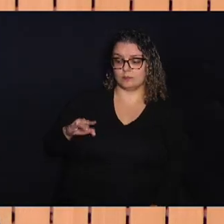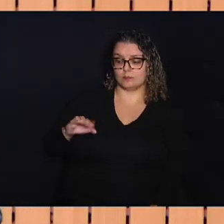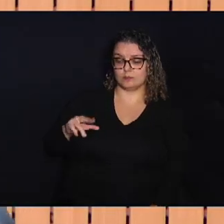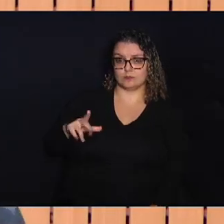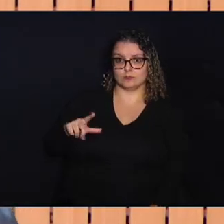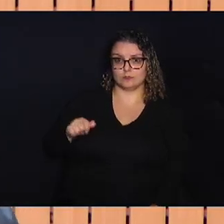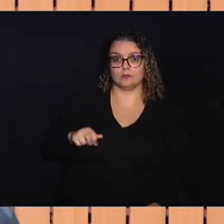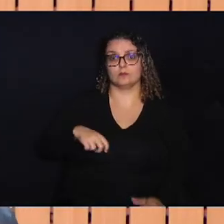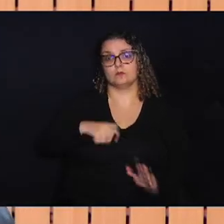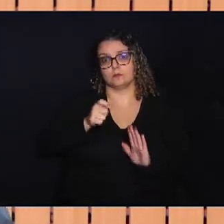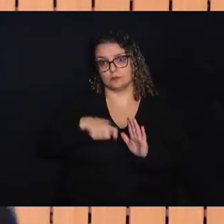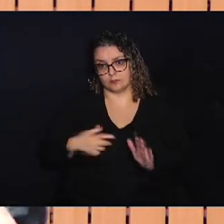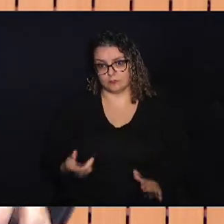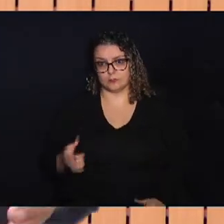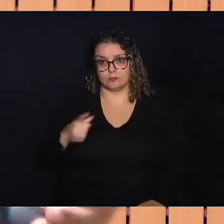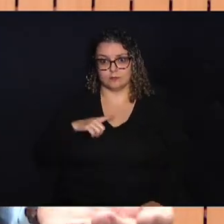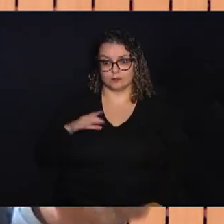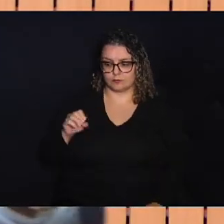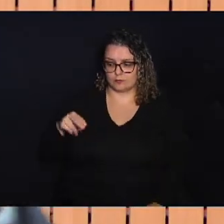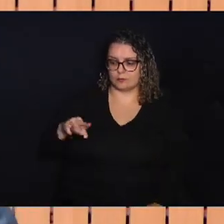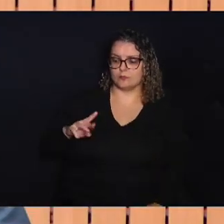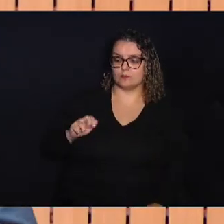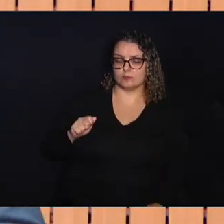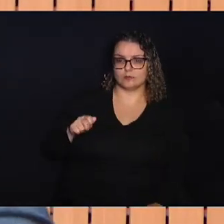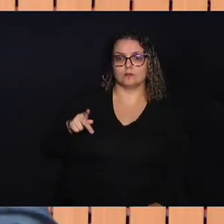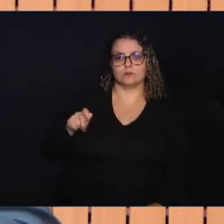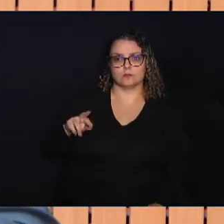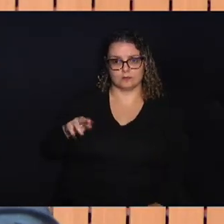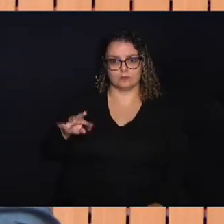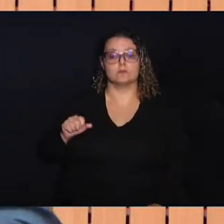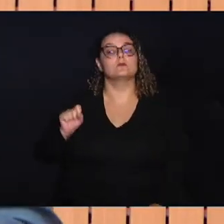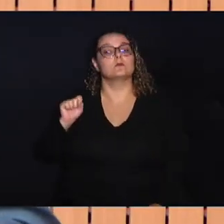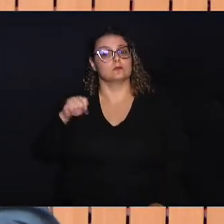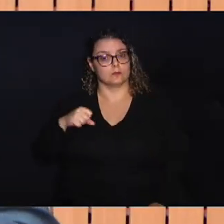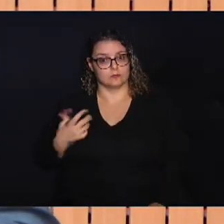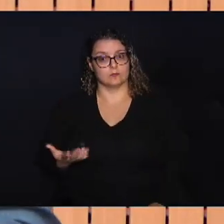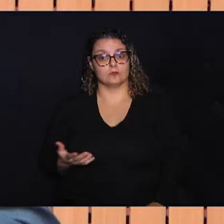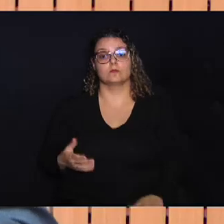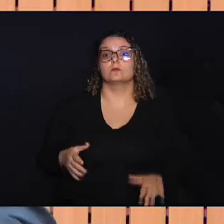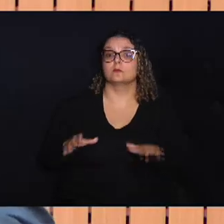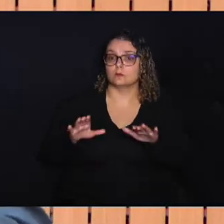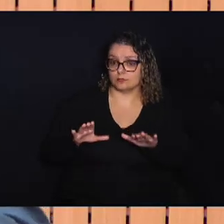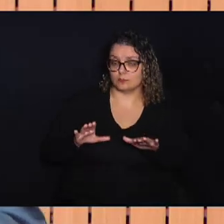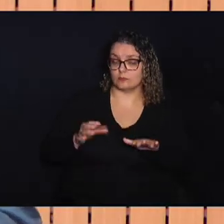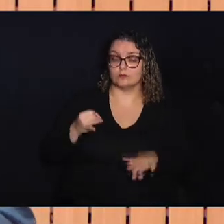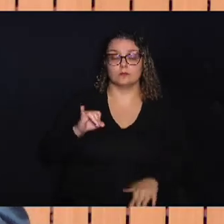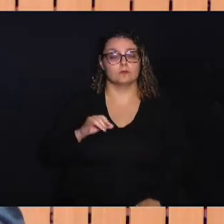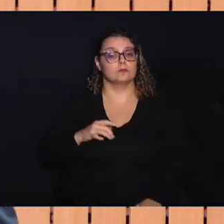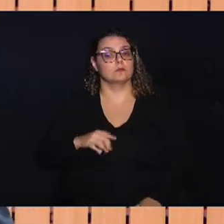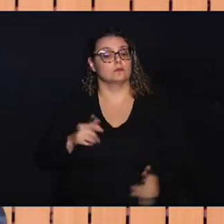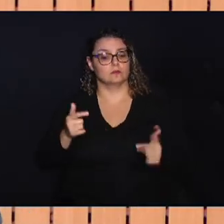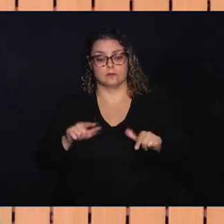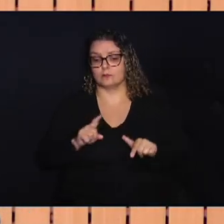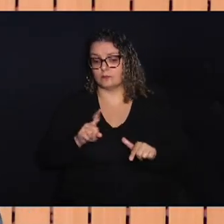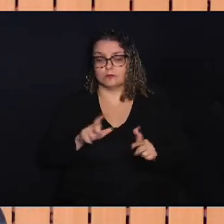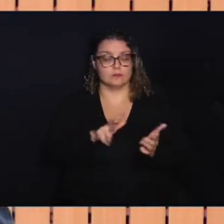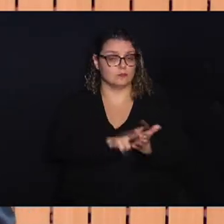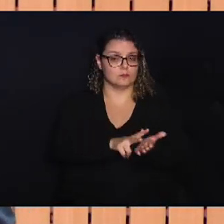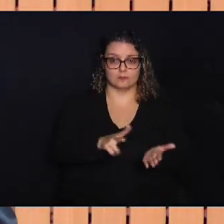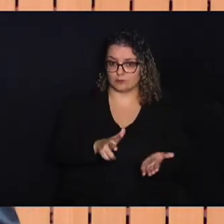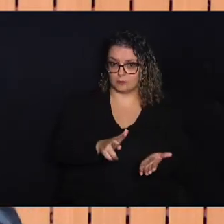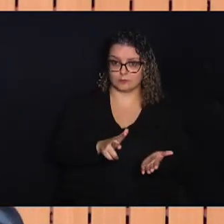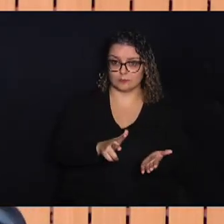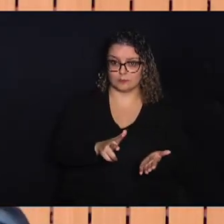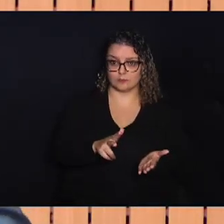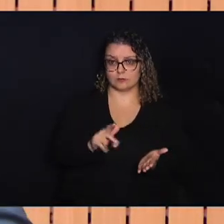regularizada. Tem a contrapartida? Sim, tem a contrapartida. Contudo, se o local não estiver regularizado,